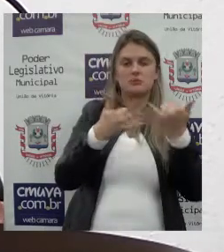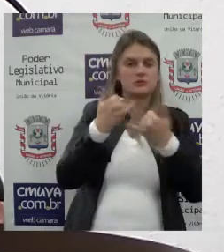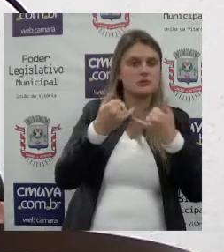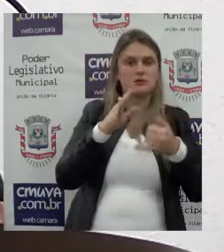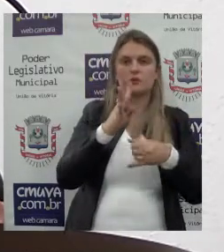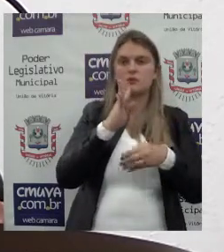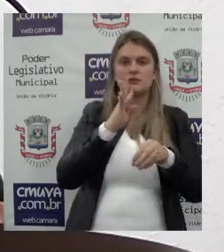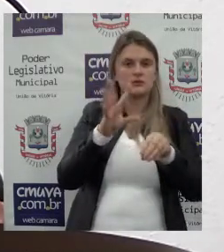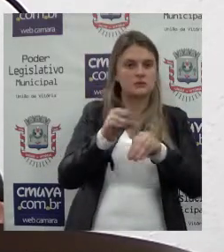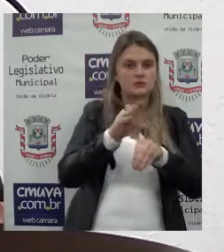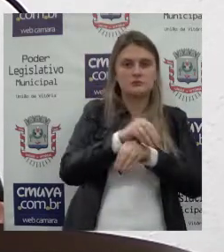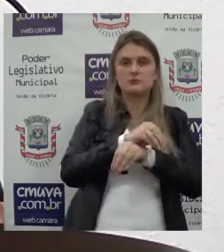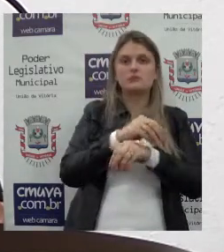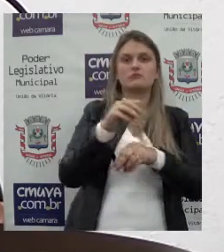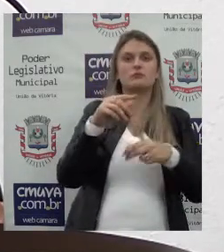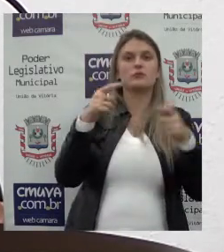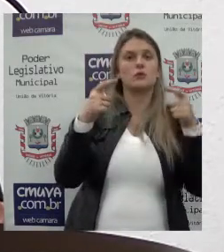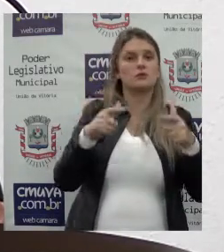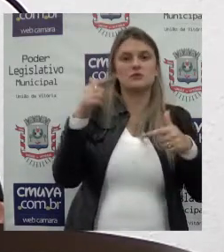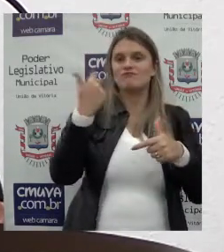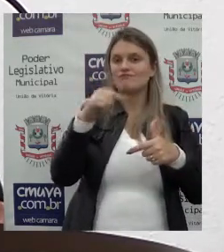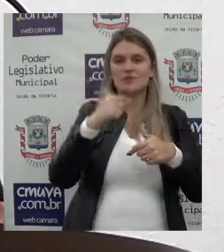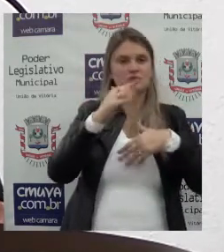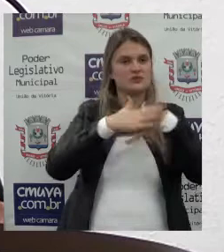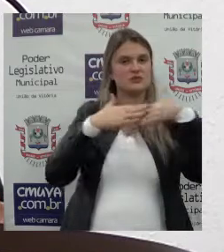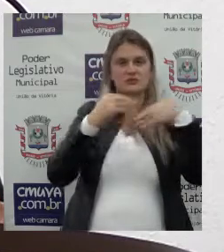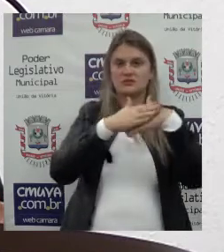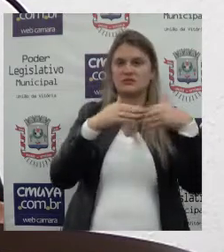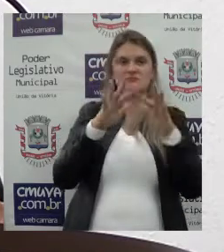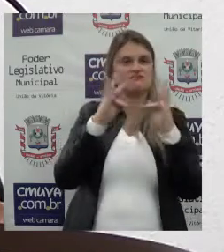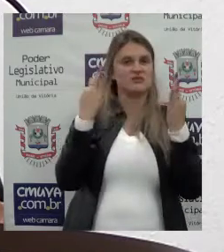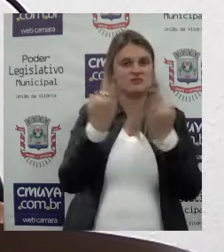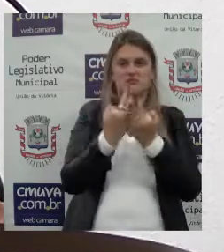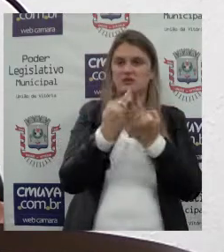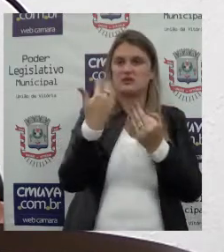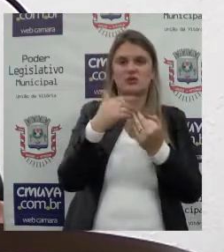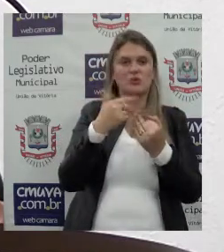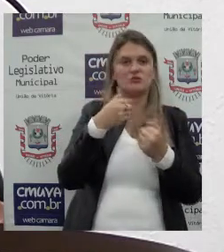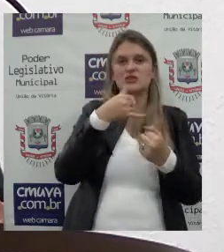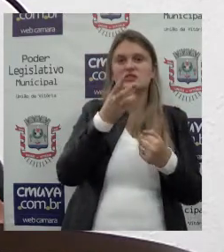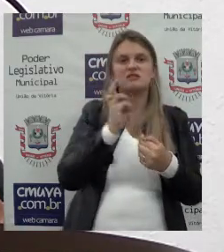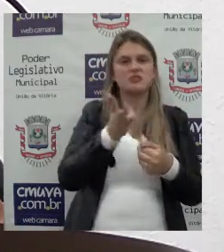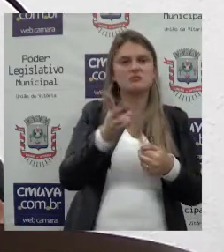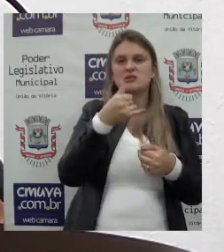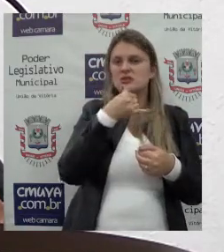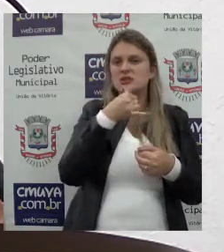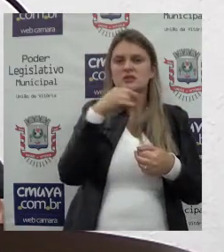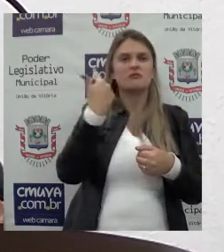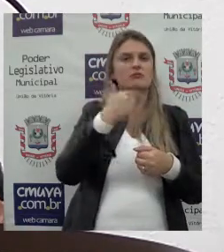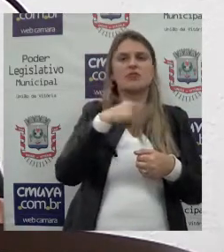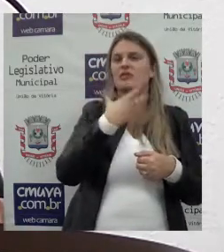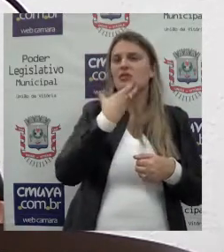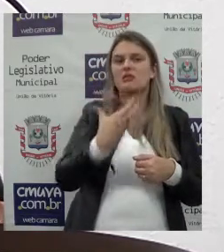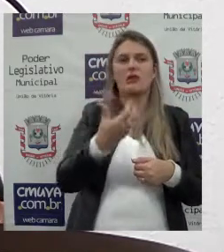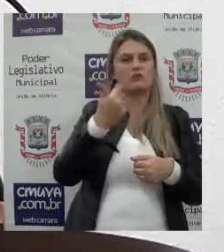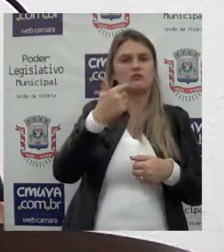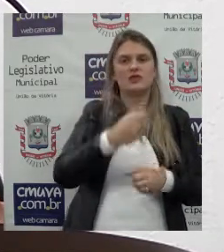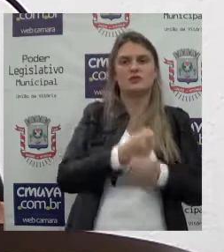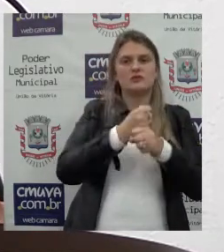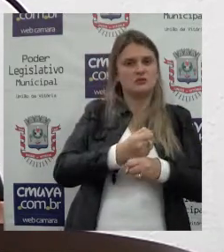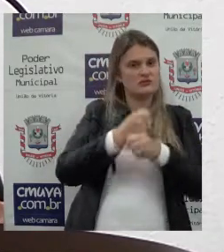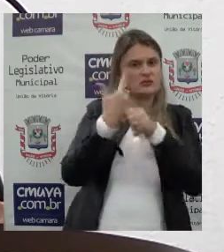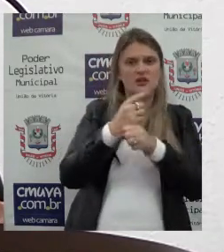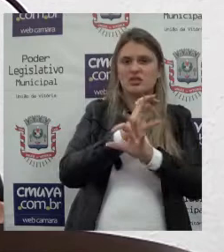procura, lazer, conhecimento, aonde não há o afago de uma família no momento de tristeza, aonde